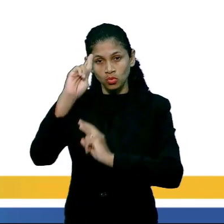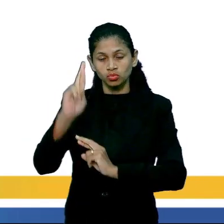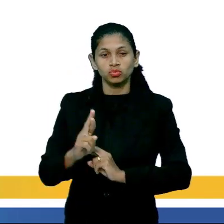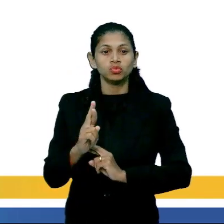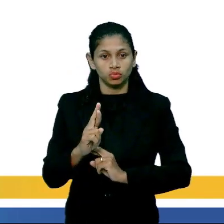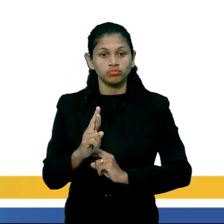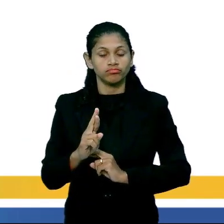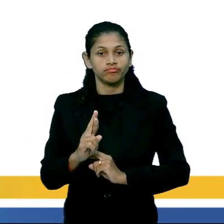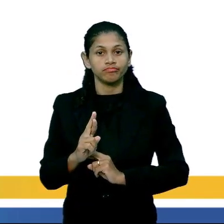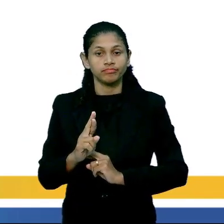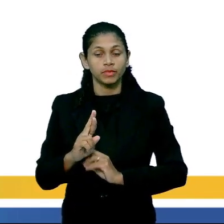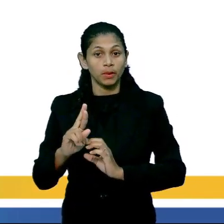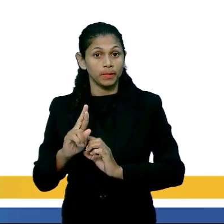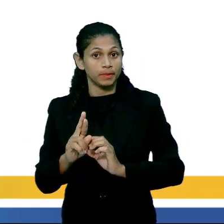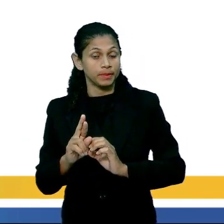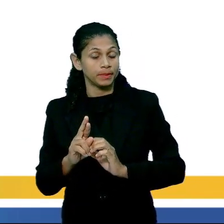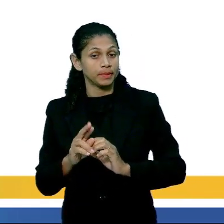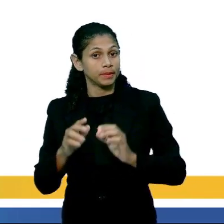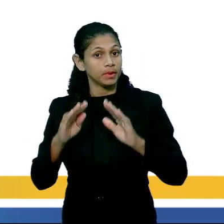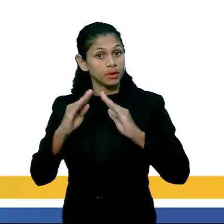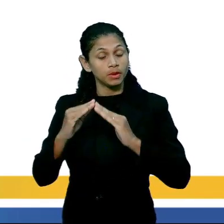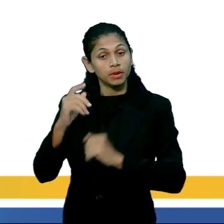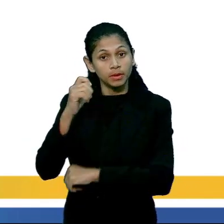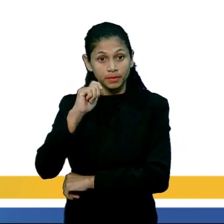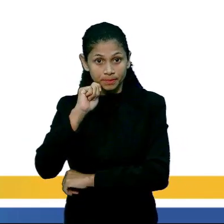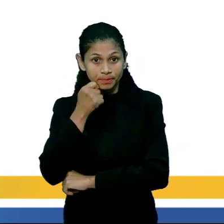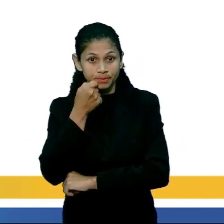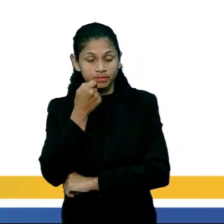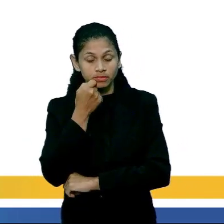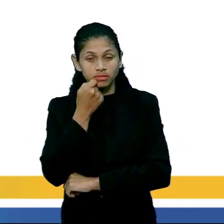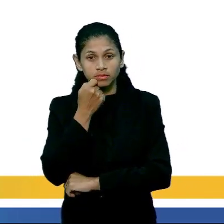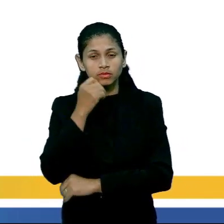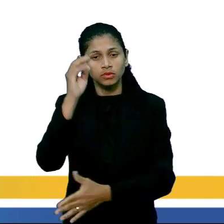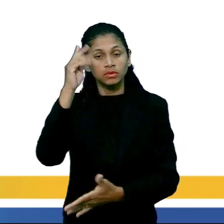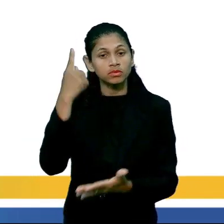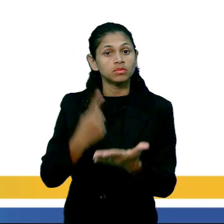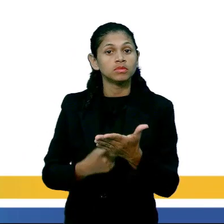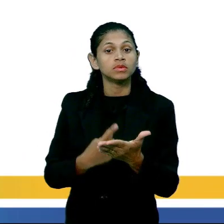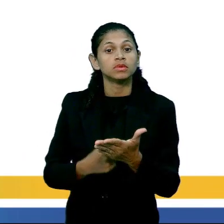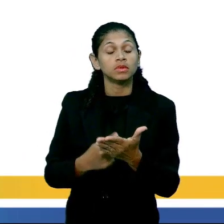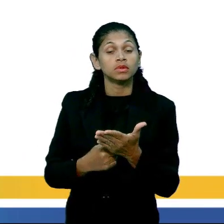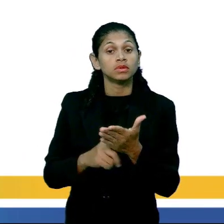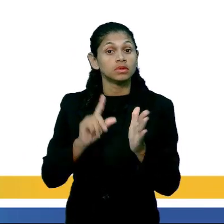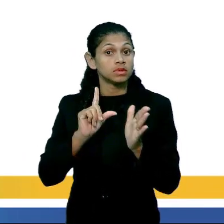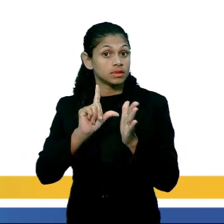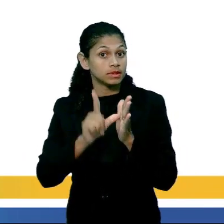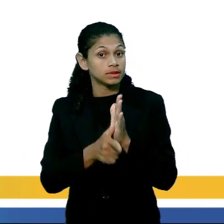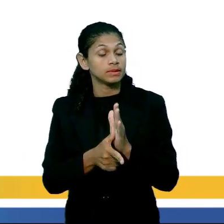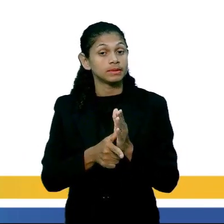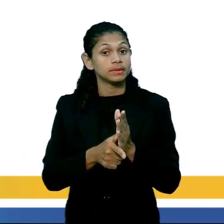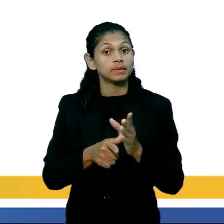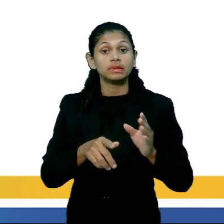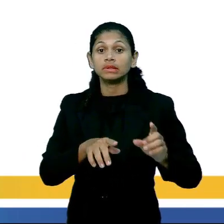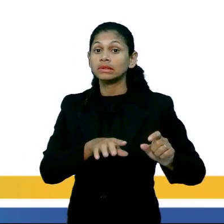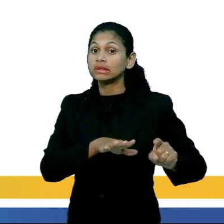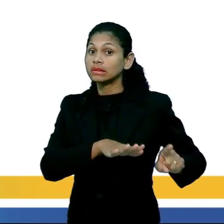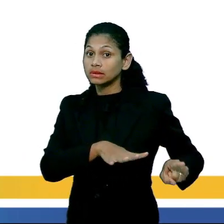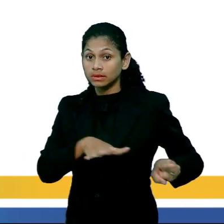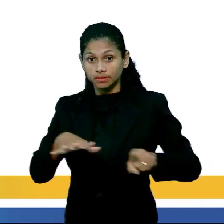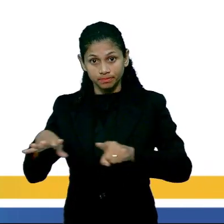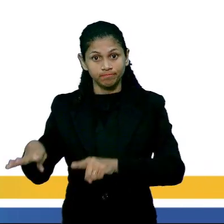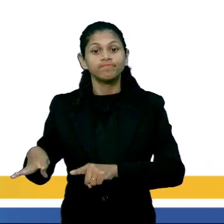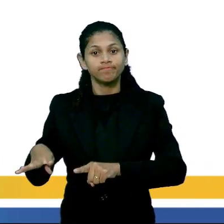padaria decidiu que na semana seguinte a produção diária desse tipo de pão